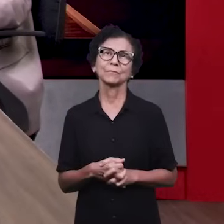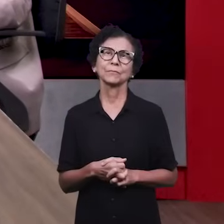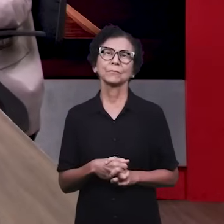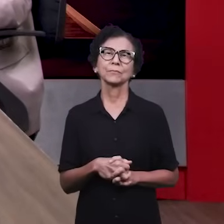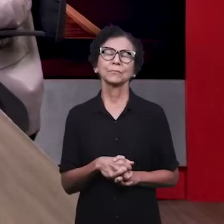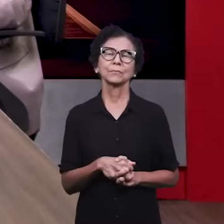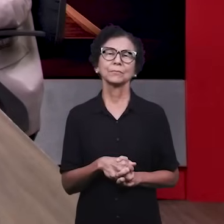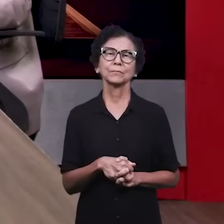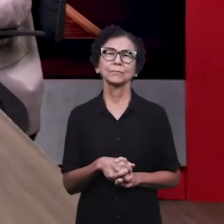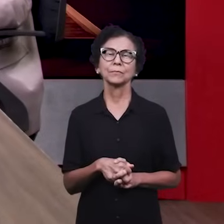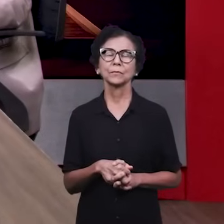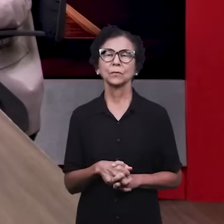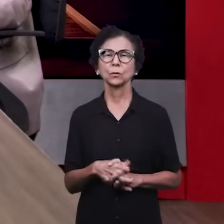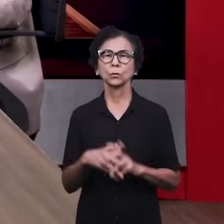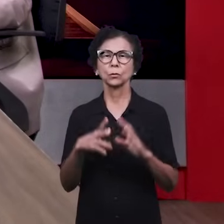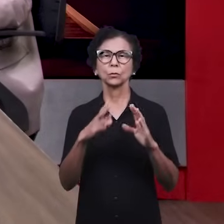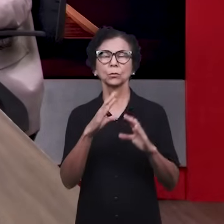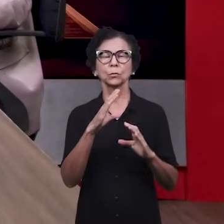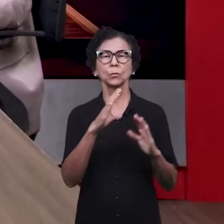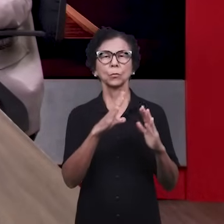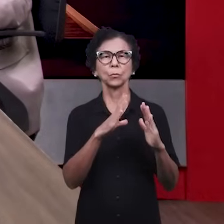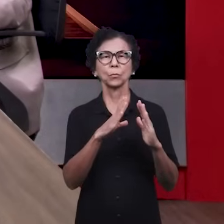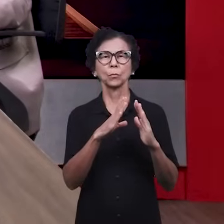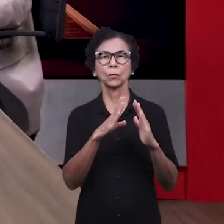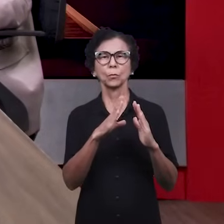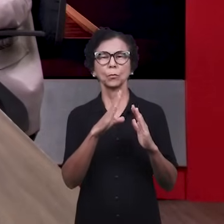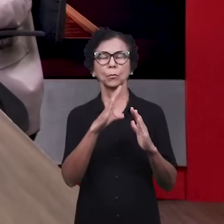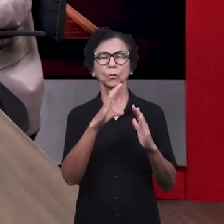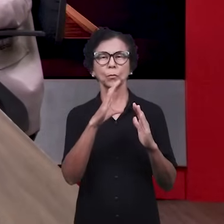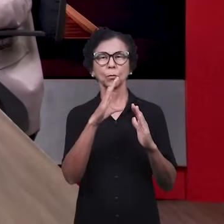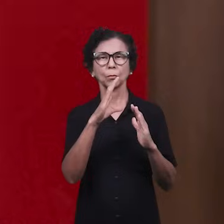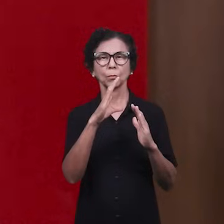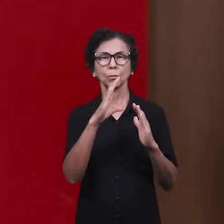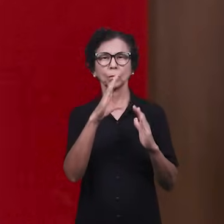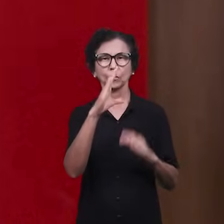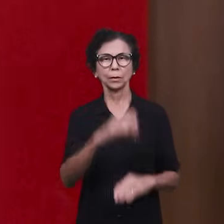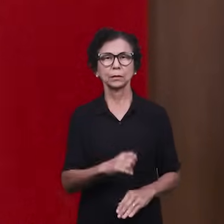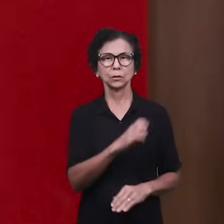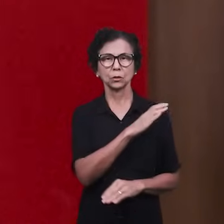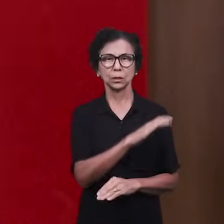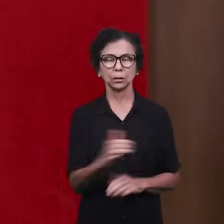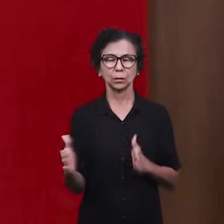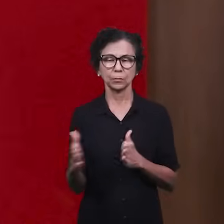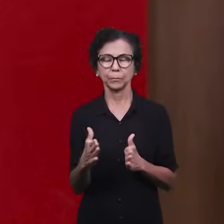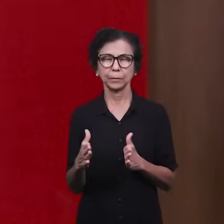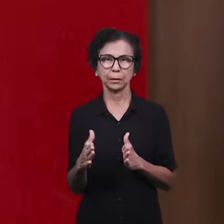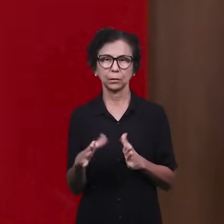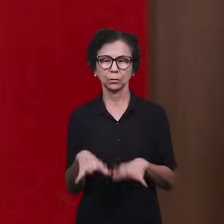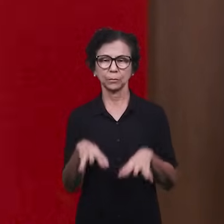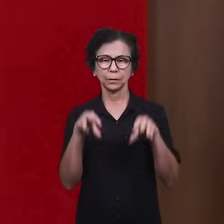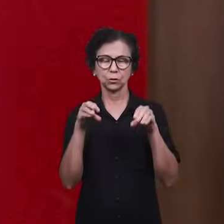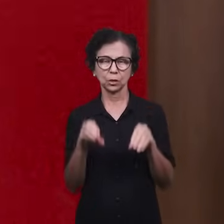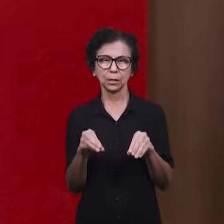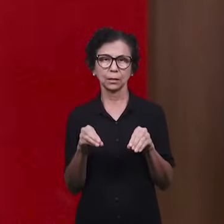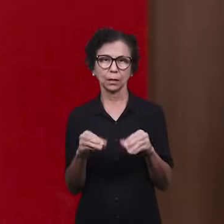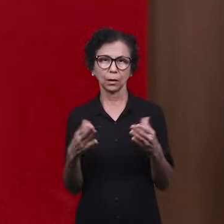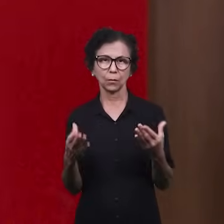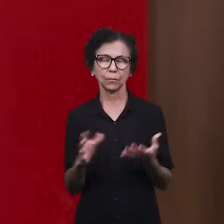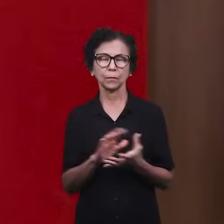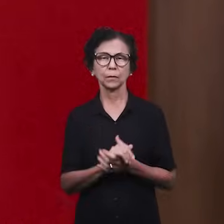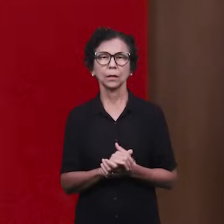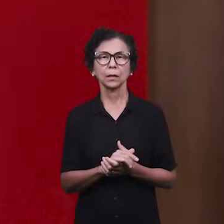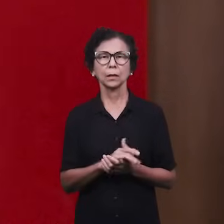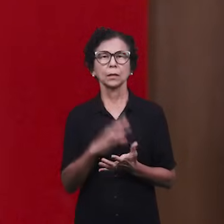o tempo da igreja, aqui a igreja imperial, quanto medieval. Primeiro, a salvação pelas obras. Foi um